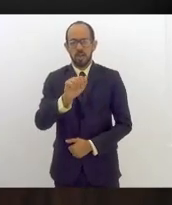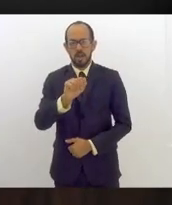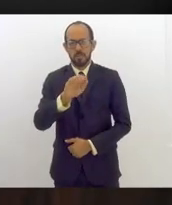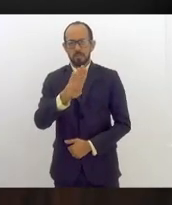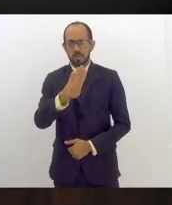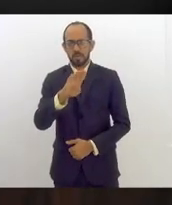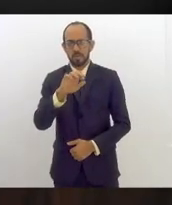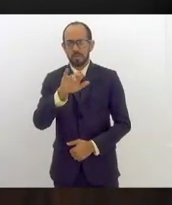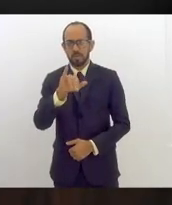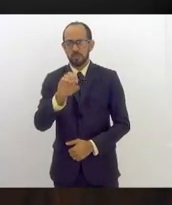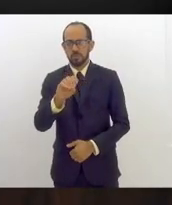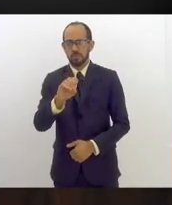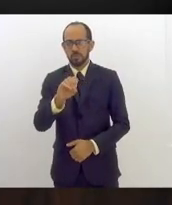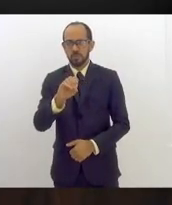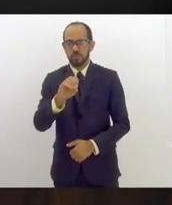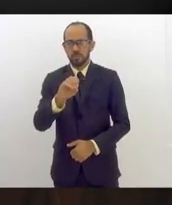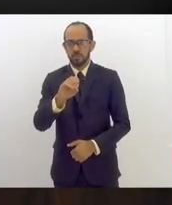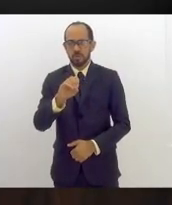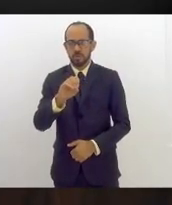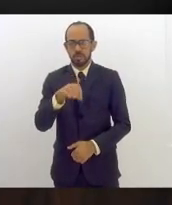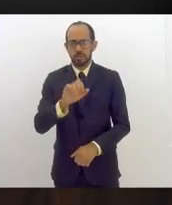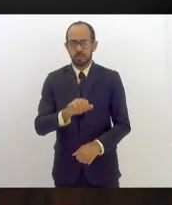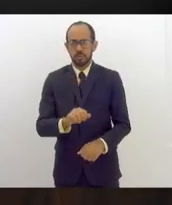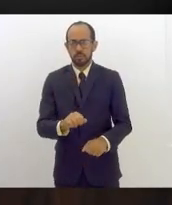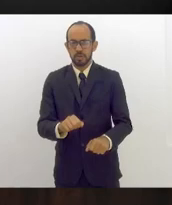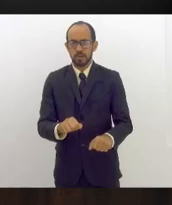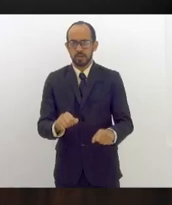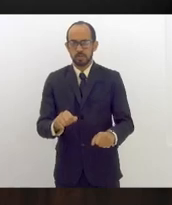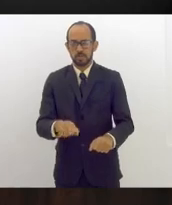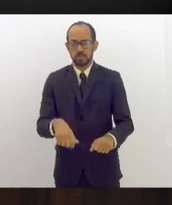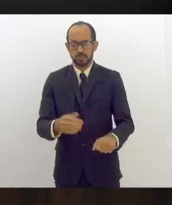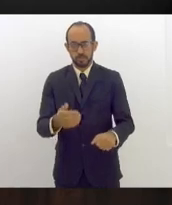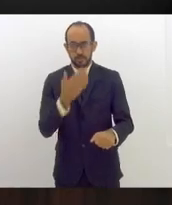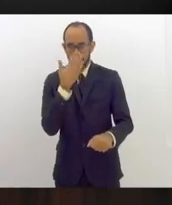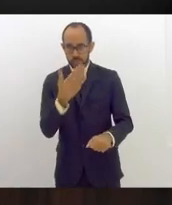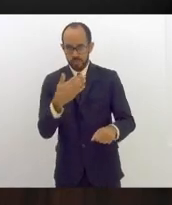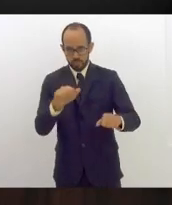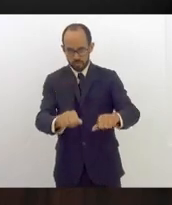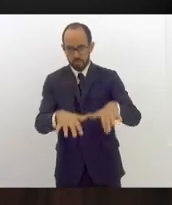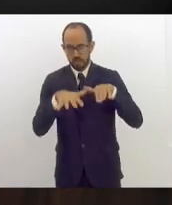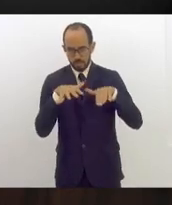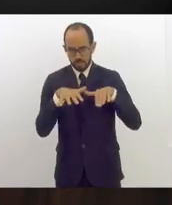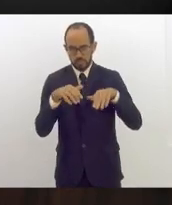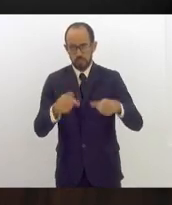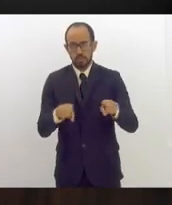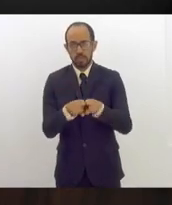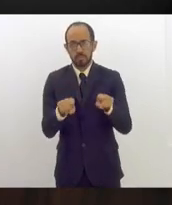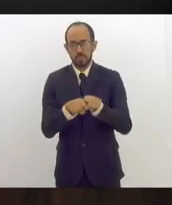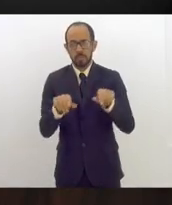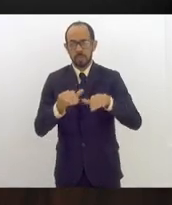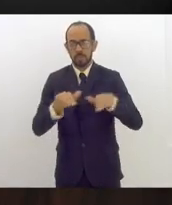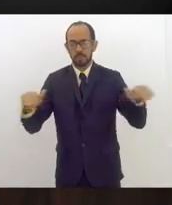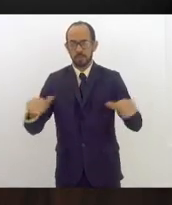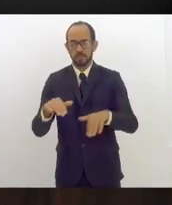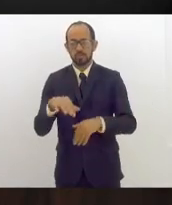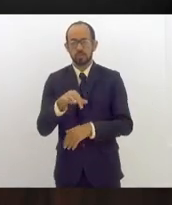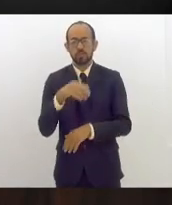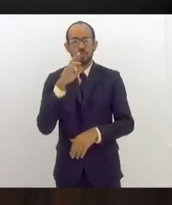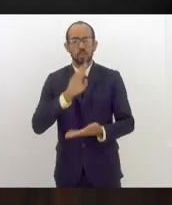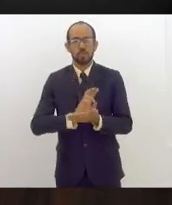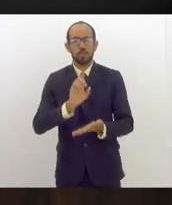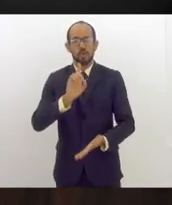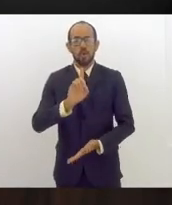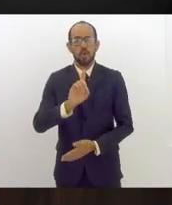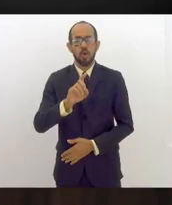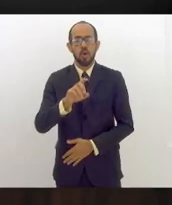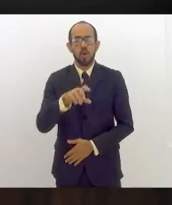acomodados nas primeiras fileiras do plenário convido ainda para compor a mesa Doutor Felipe Santa Cruz membro no